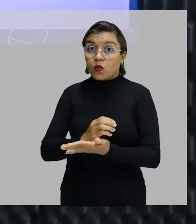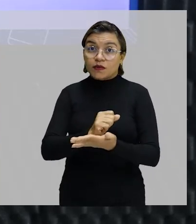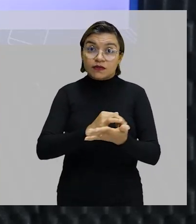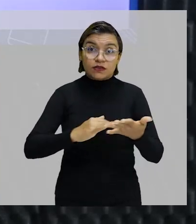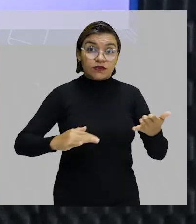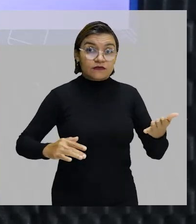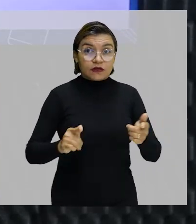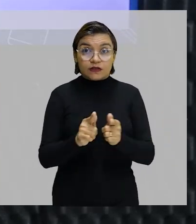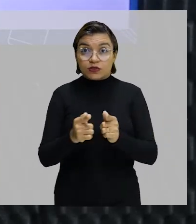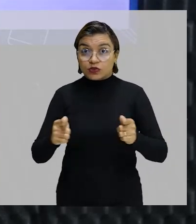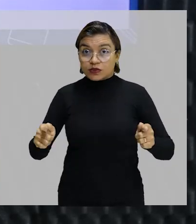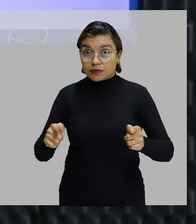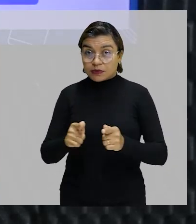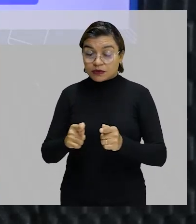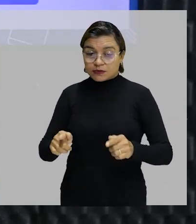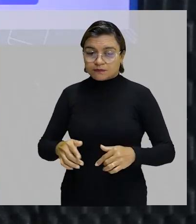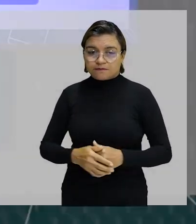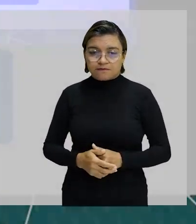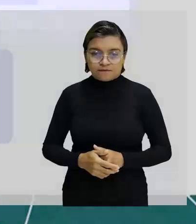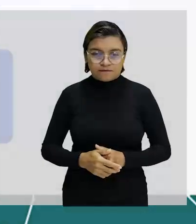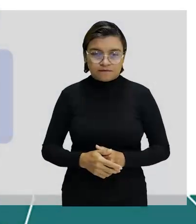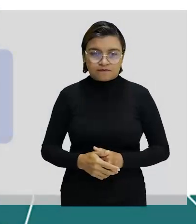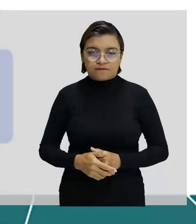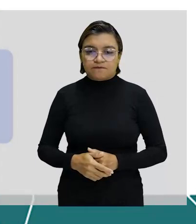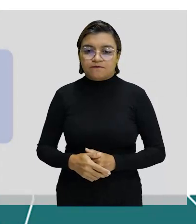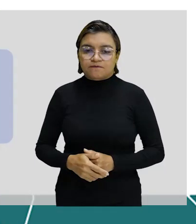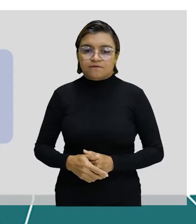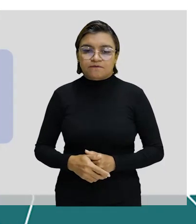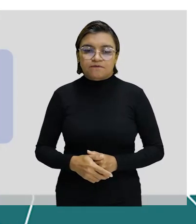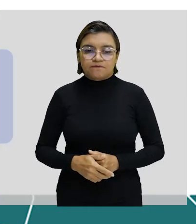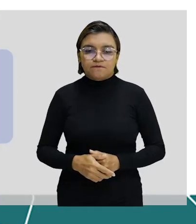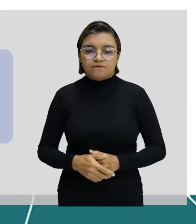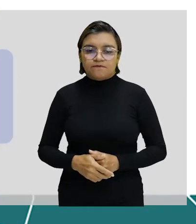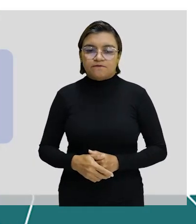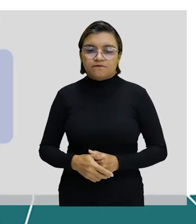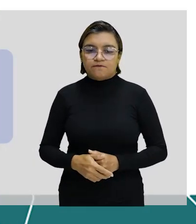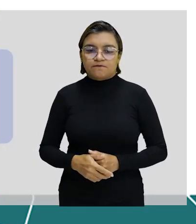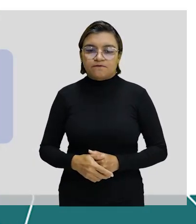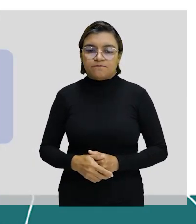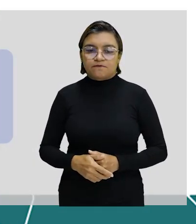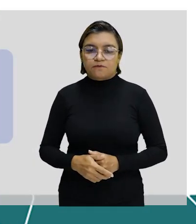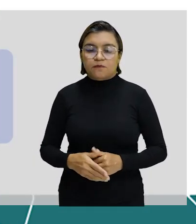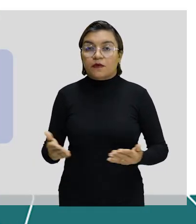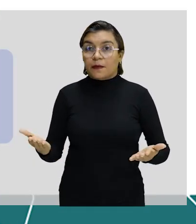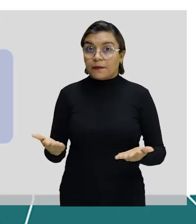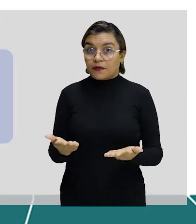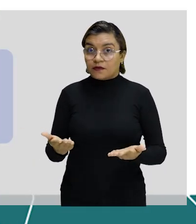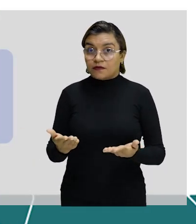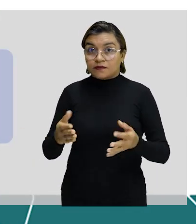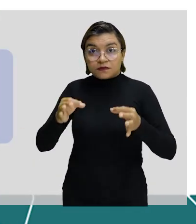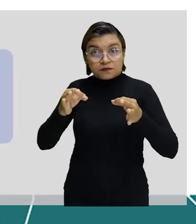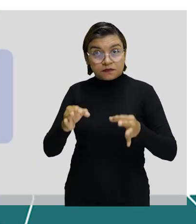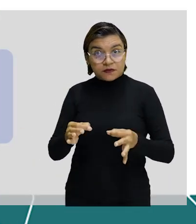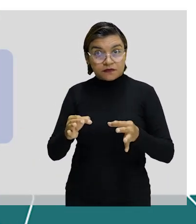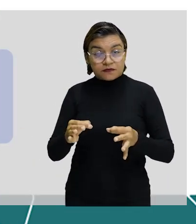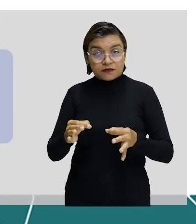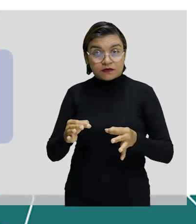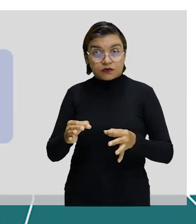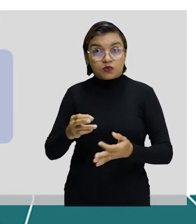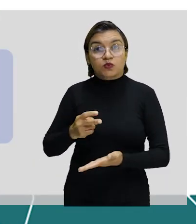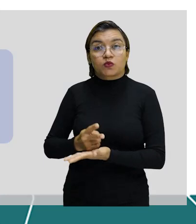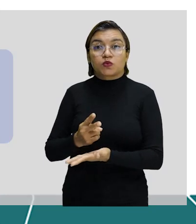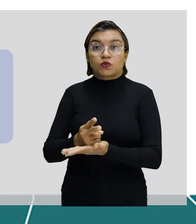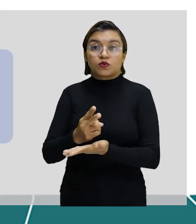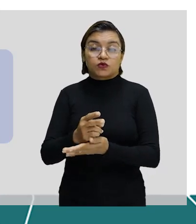de gramática, tá bom? Então, vamos lá. Para nós começarmos, Present Perfect Continuous, pelo próprio